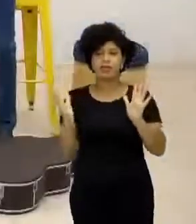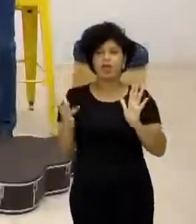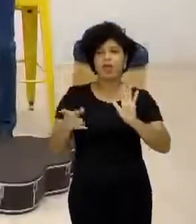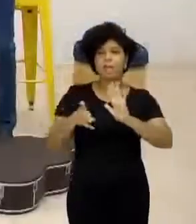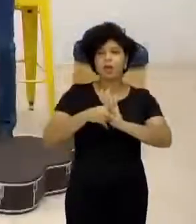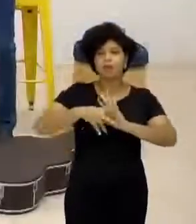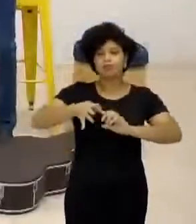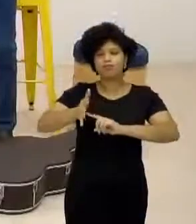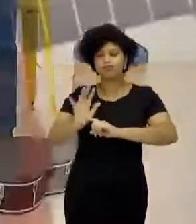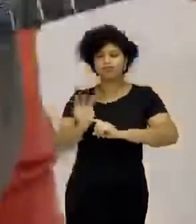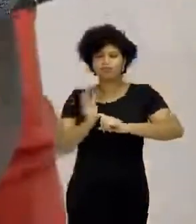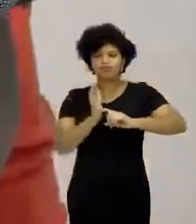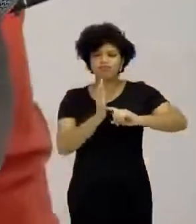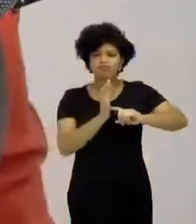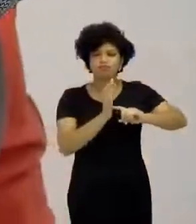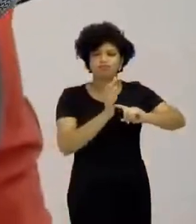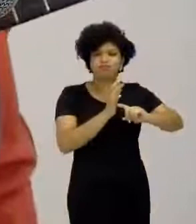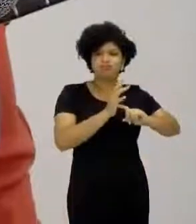mecânica ou